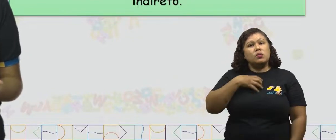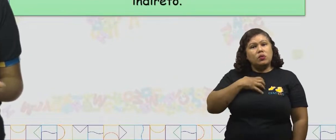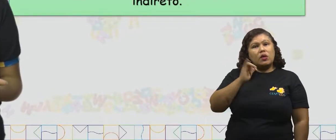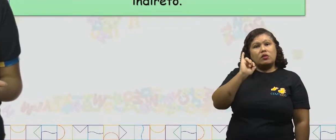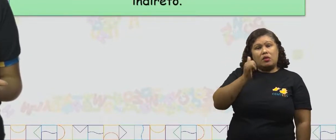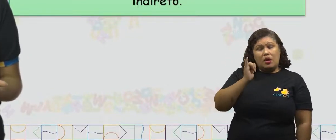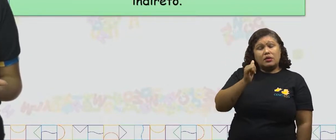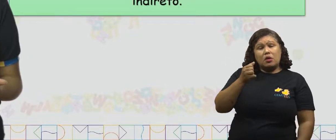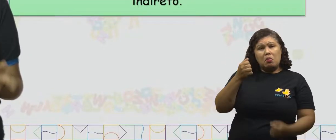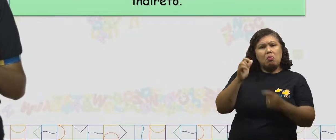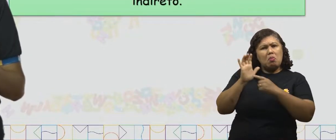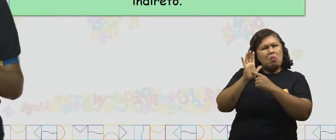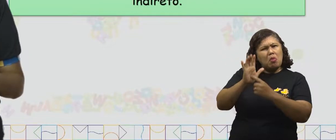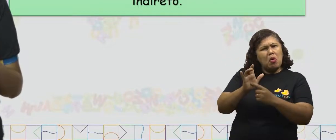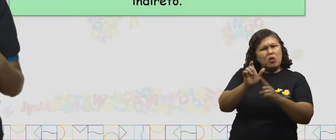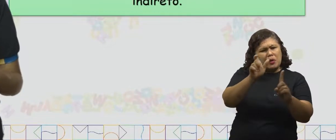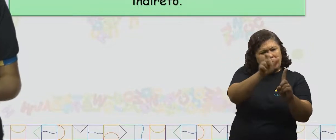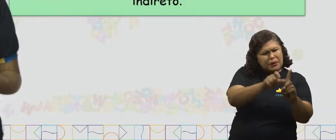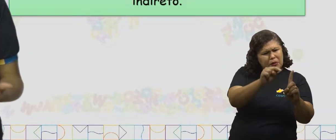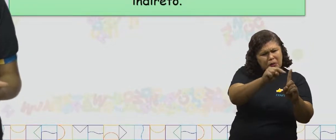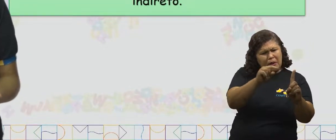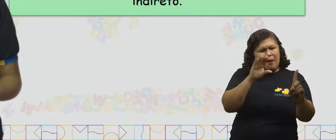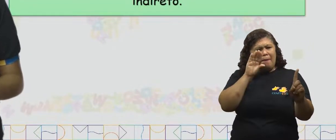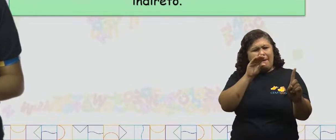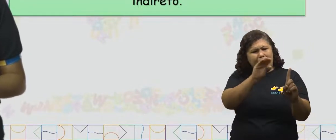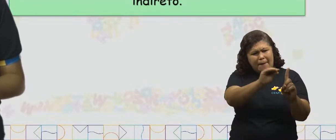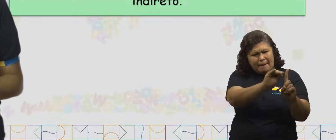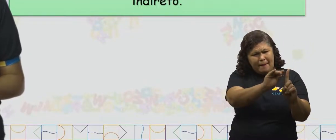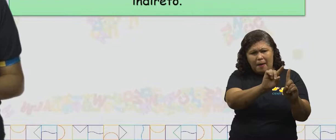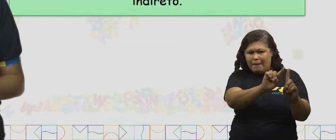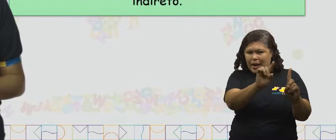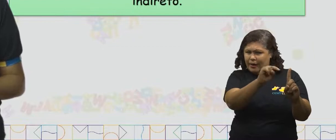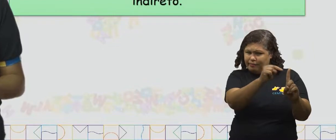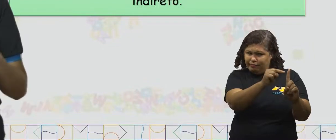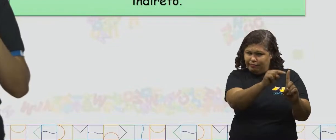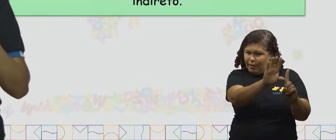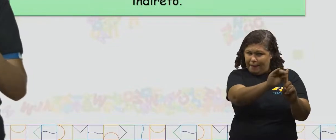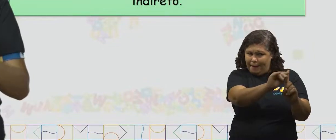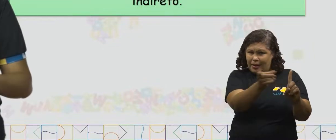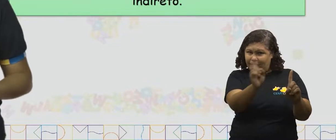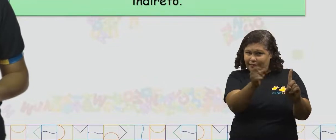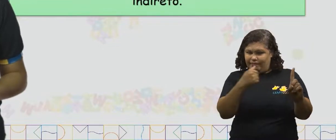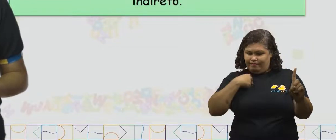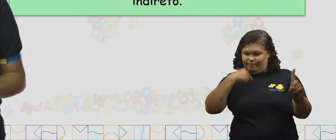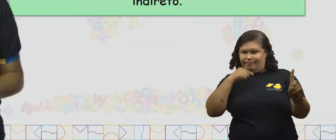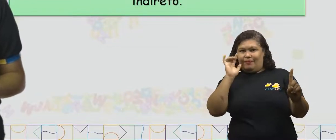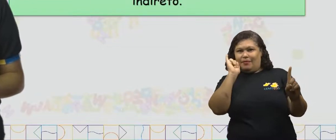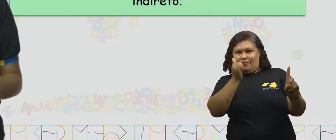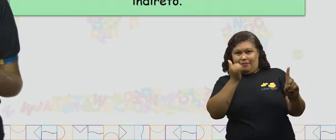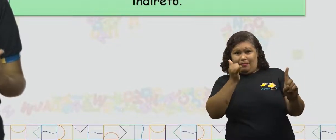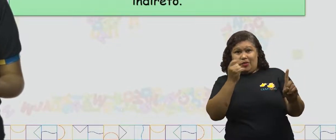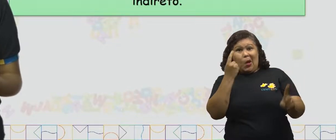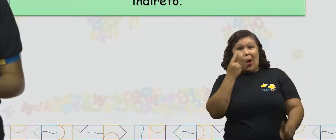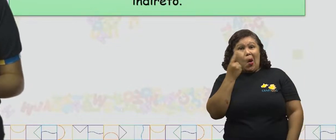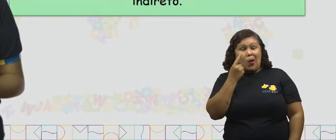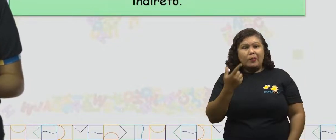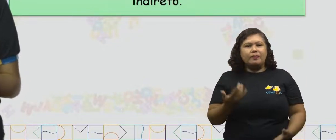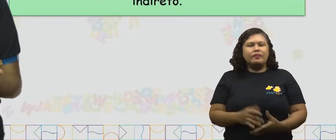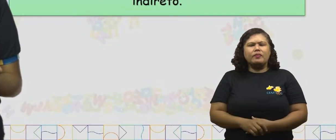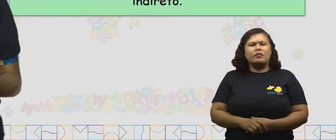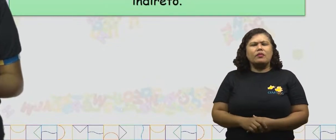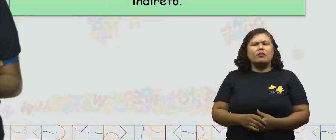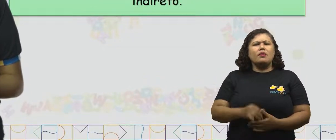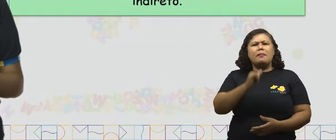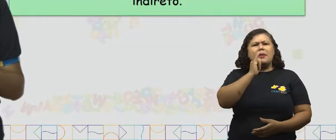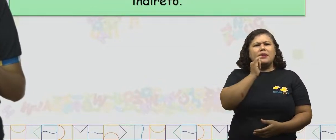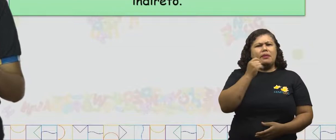uma personagem falou, não usa as próprias palavras da personagem. Tome como exemplo o seguinte: ao conversarmos,